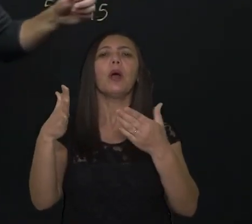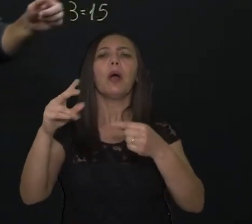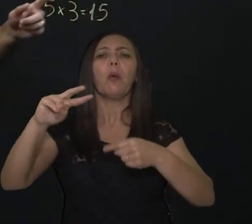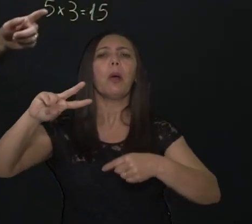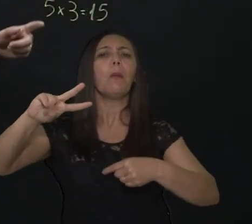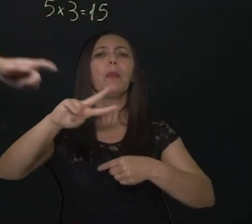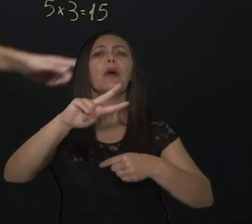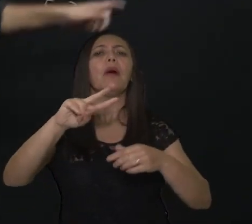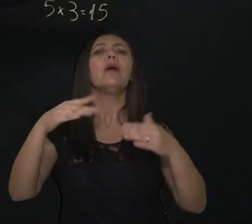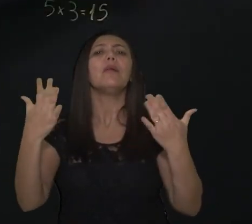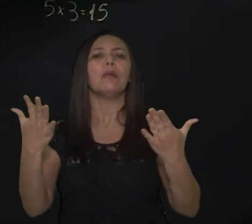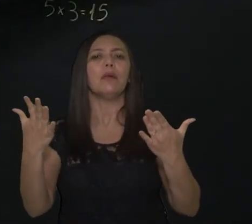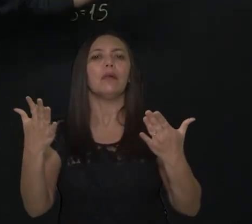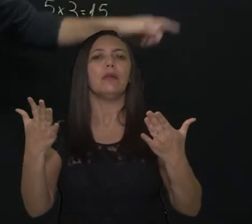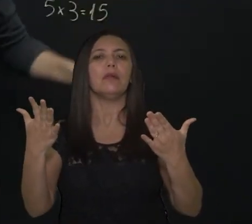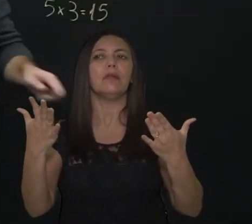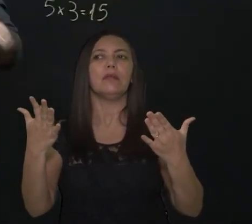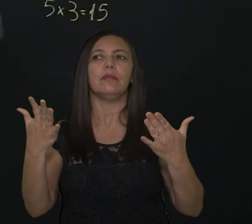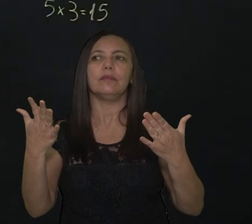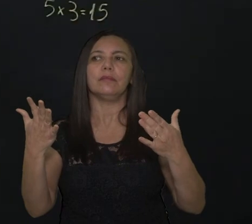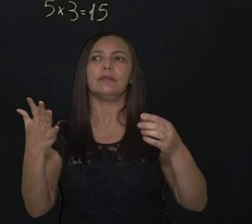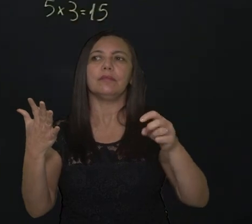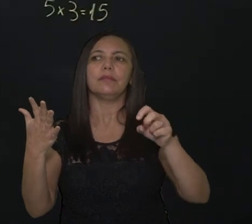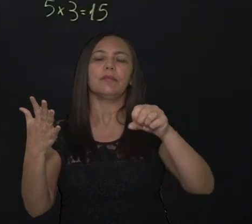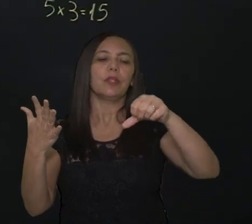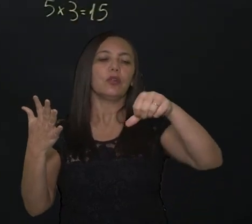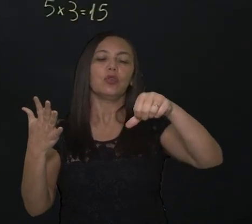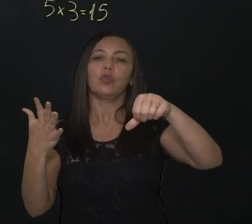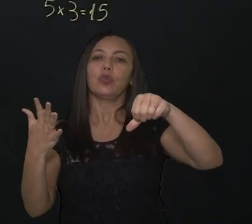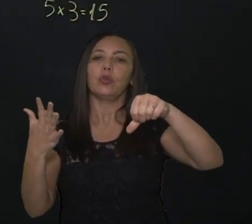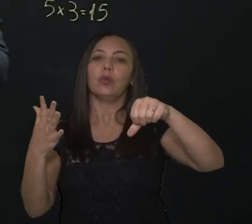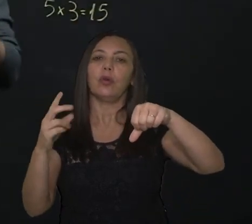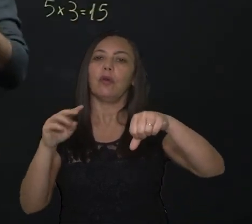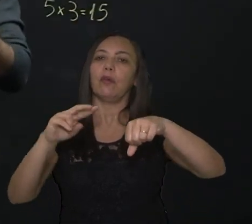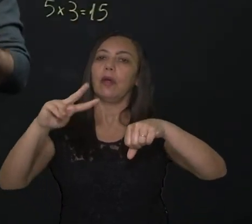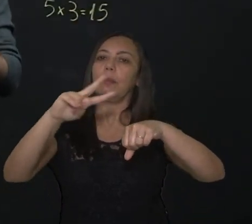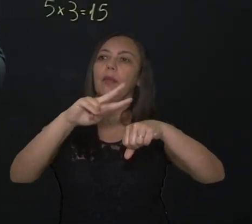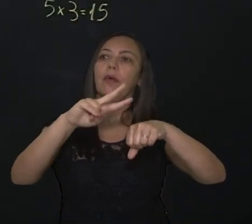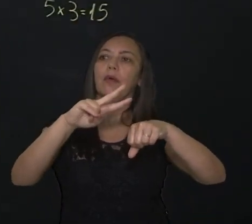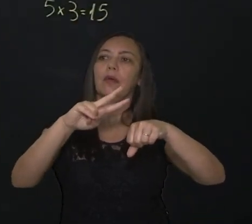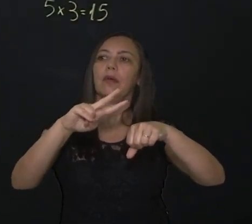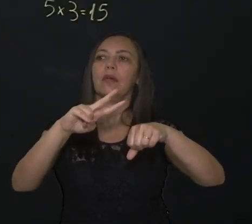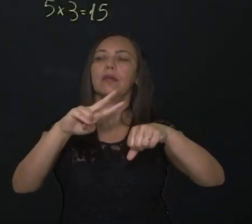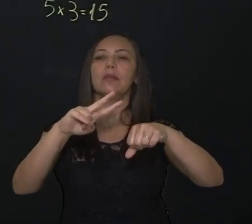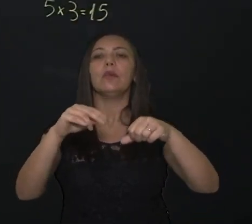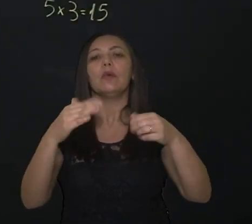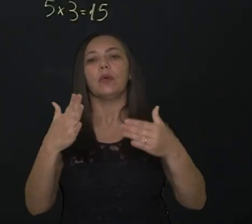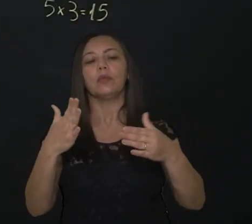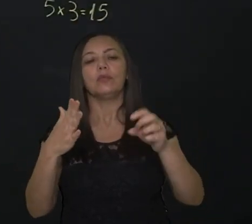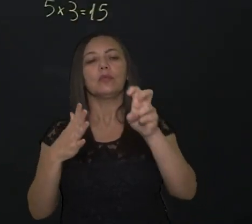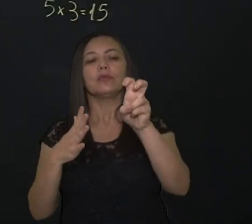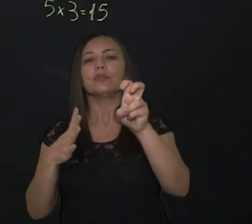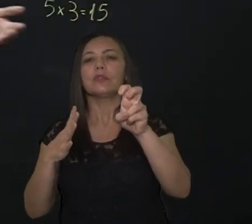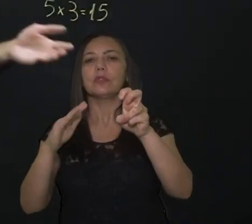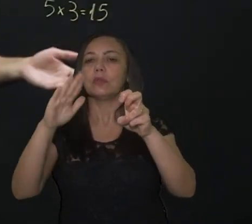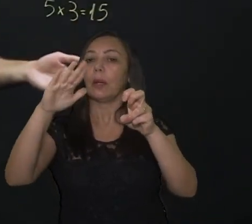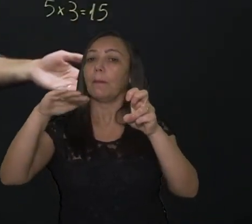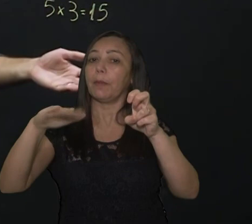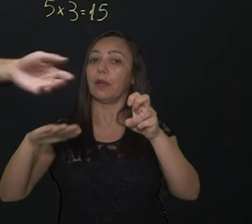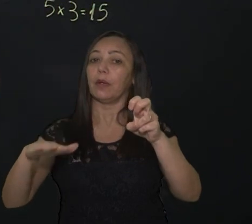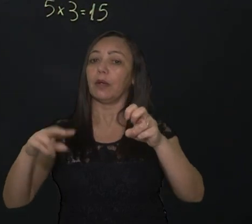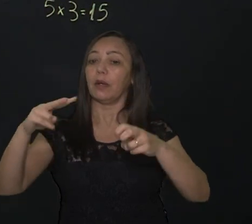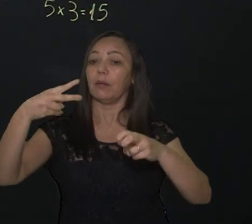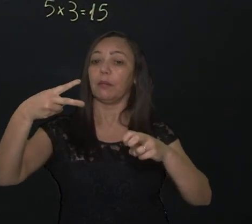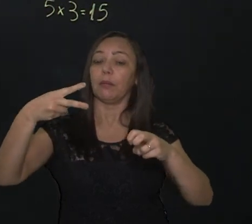menos 9. Não, é o menos 5, pois na reta numérica o menos 5 está mais próximo do zero do que o